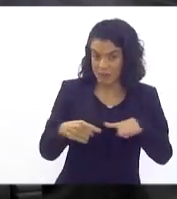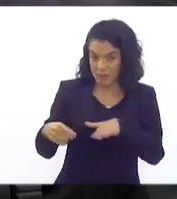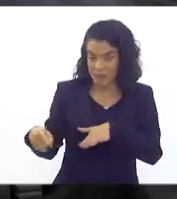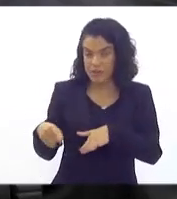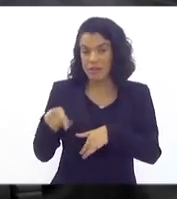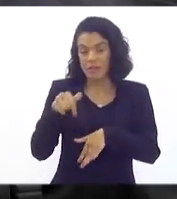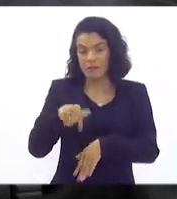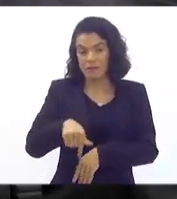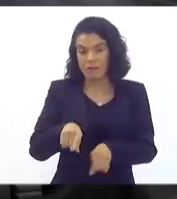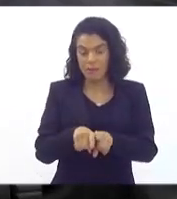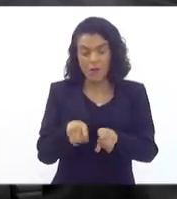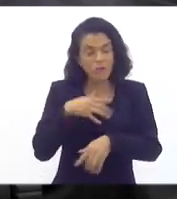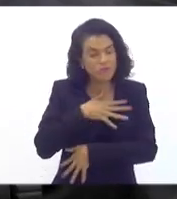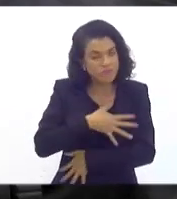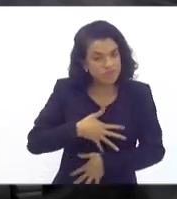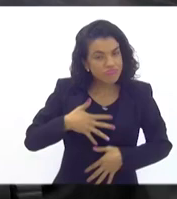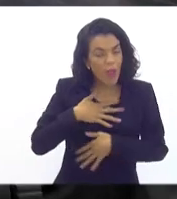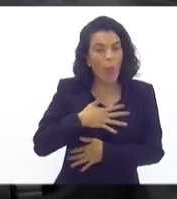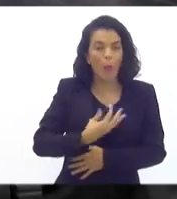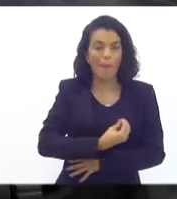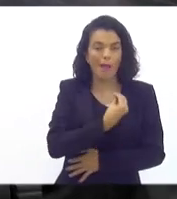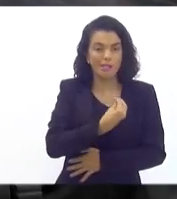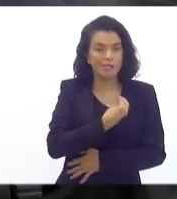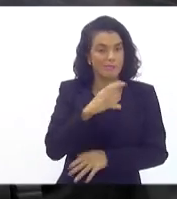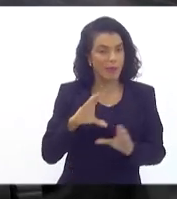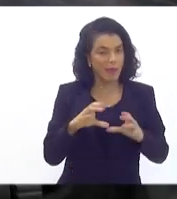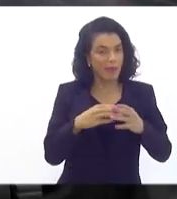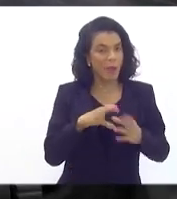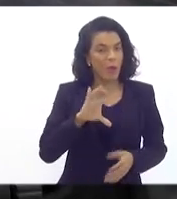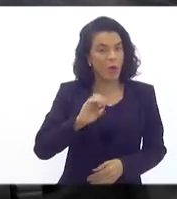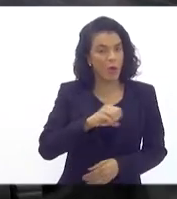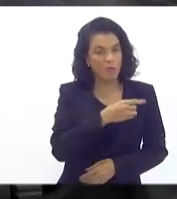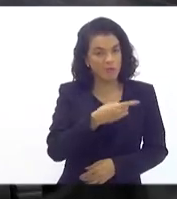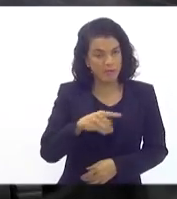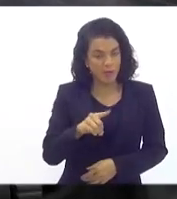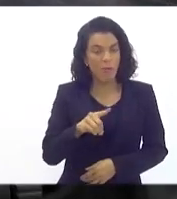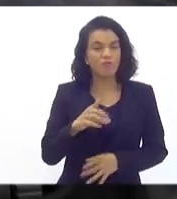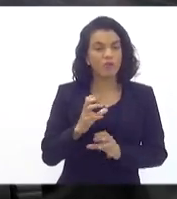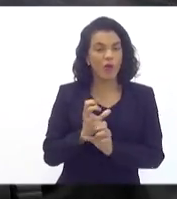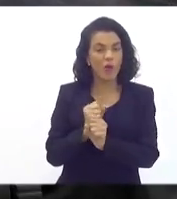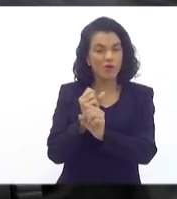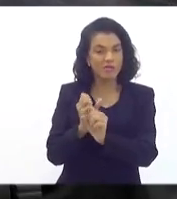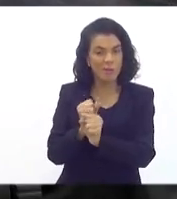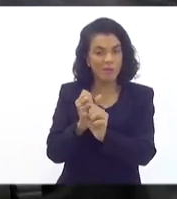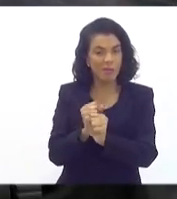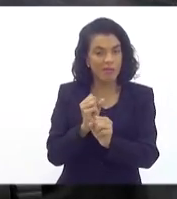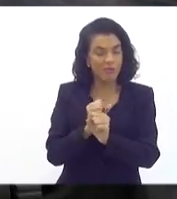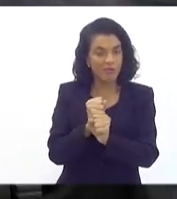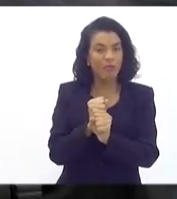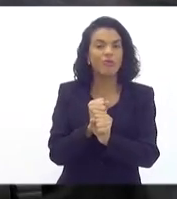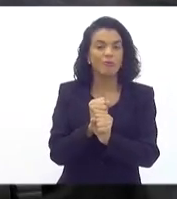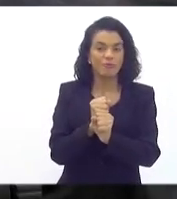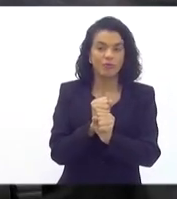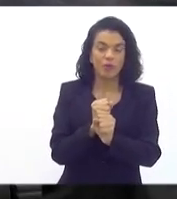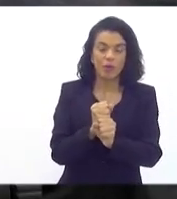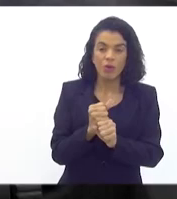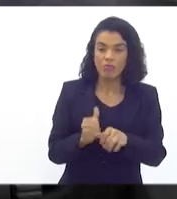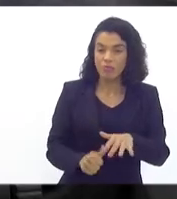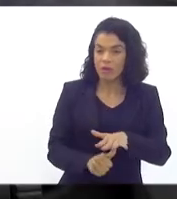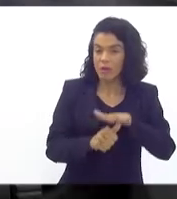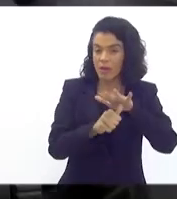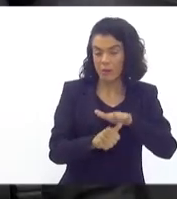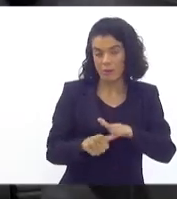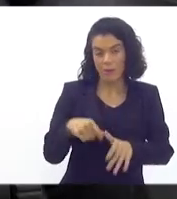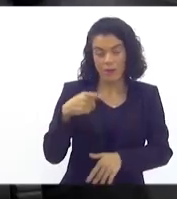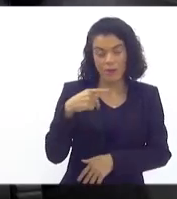com muito orgulho também com muita satisfação participei da comissão de orçamento presídio pelo Deputado André